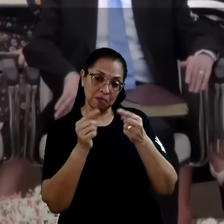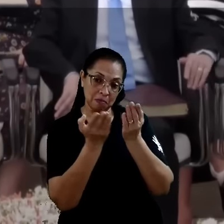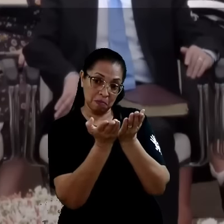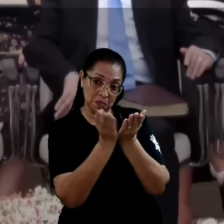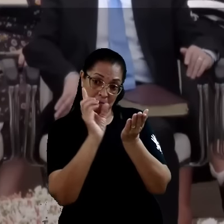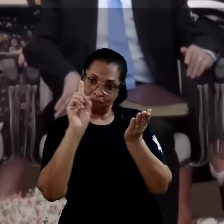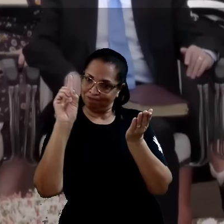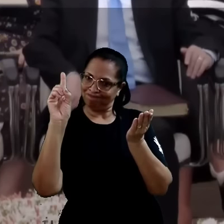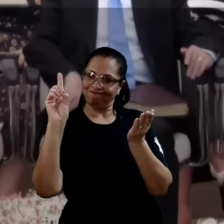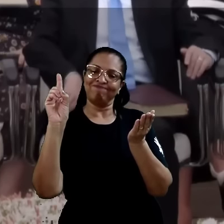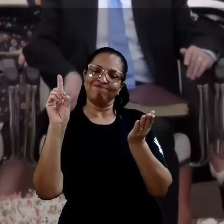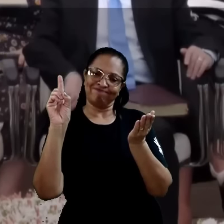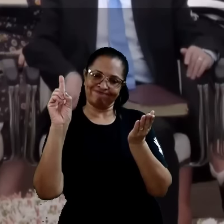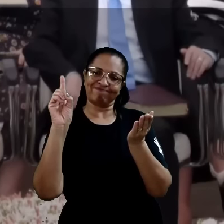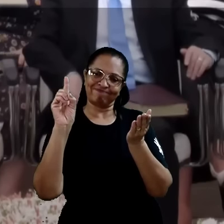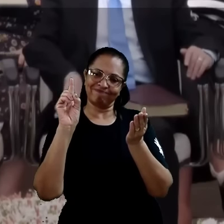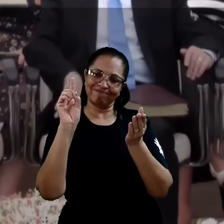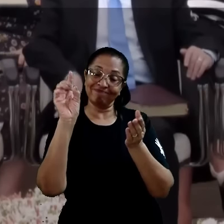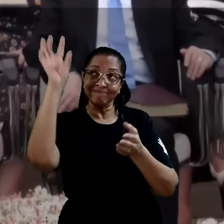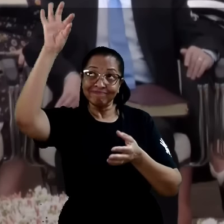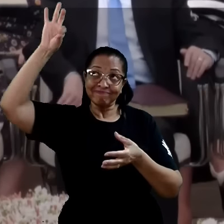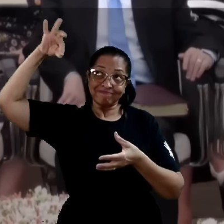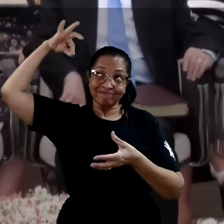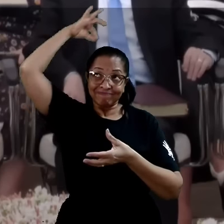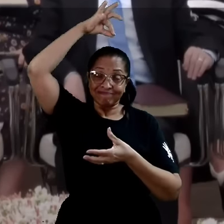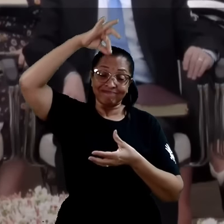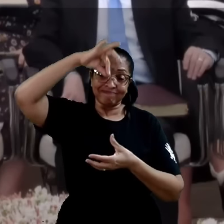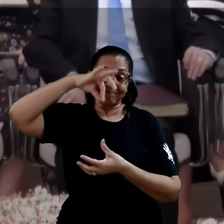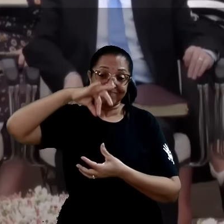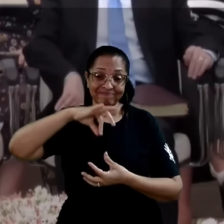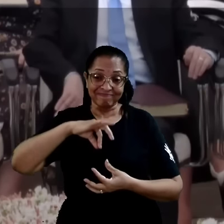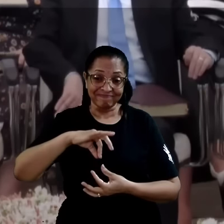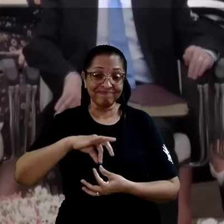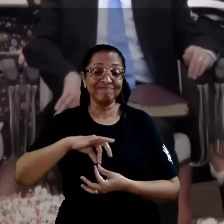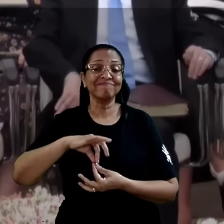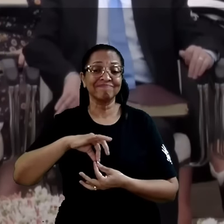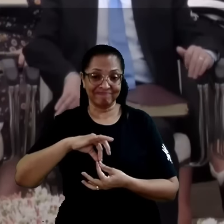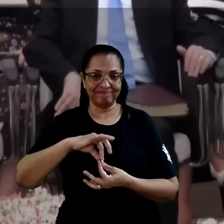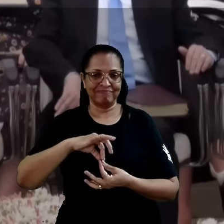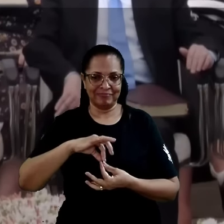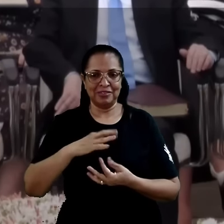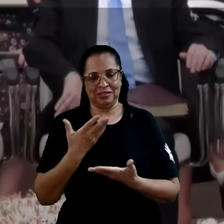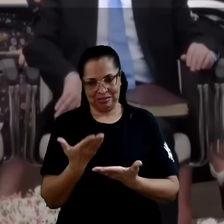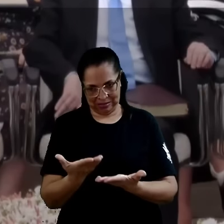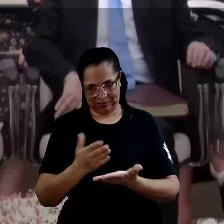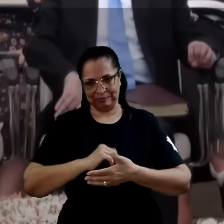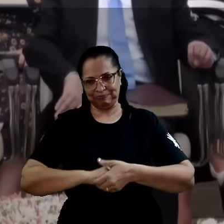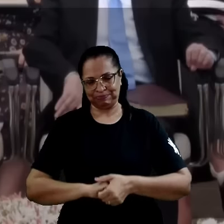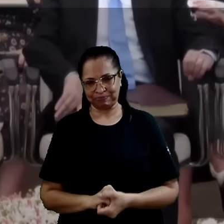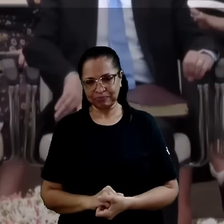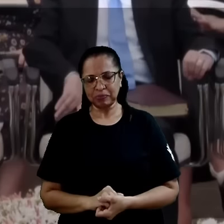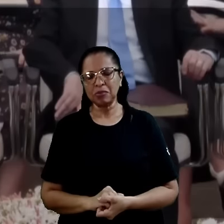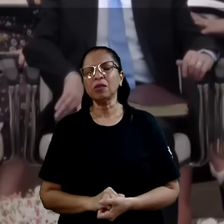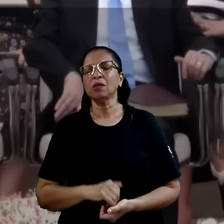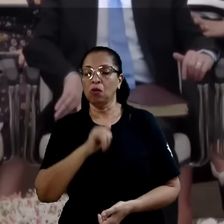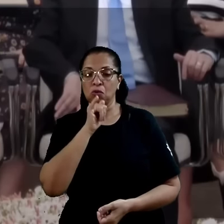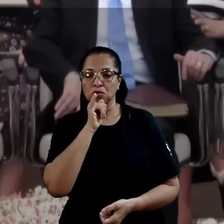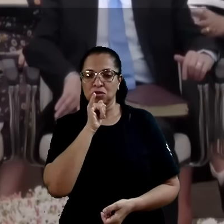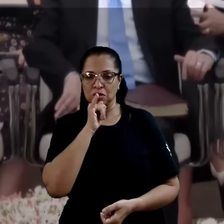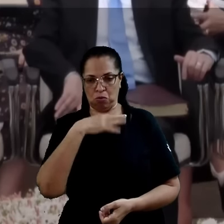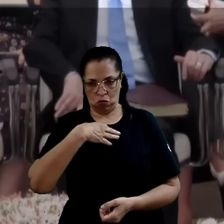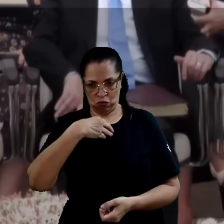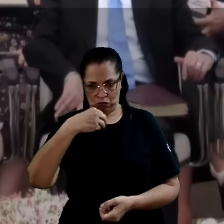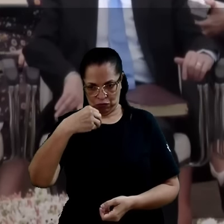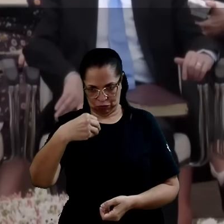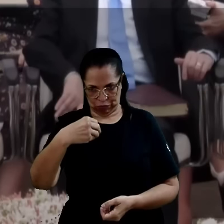bom que o filho quando sai de casa tem a lembrança da comida da mãe